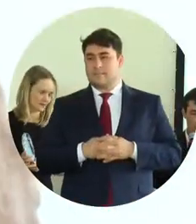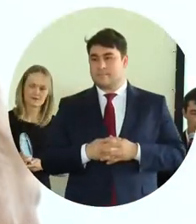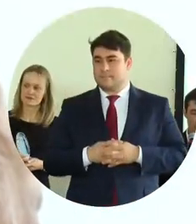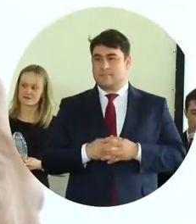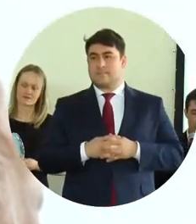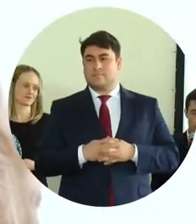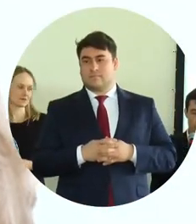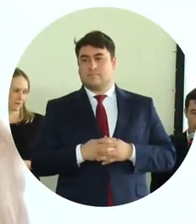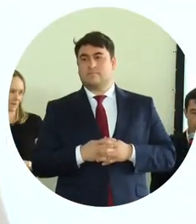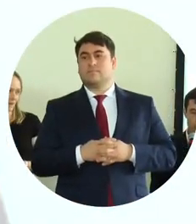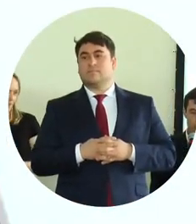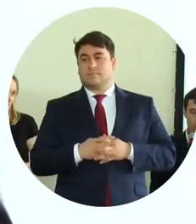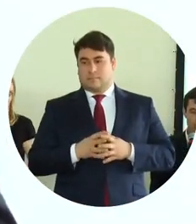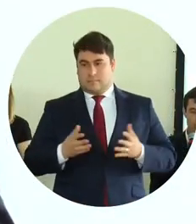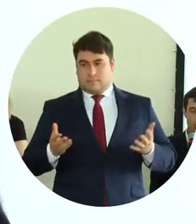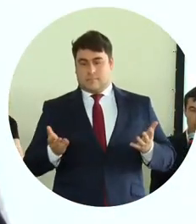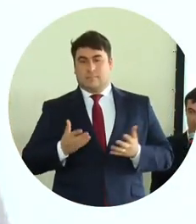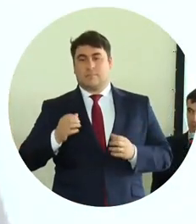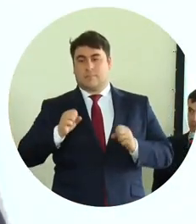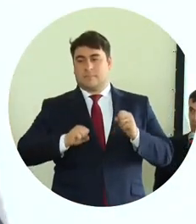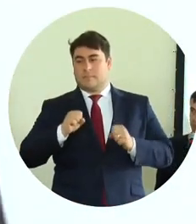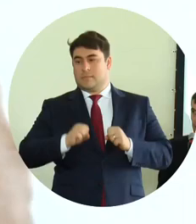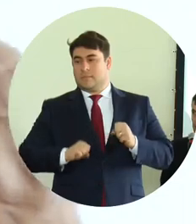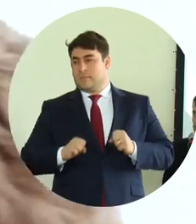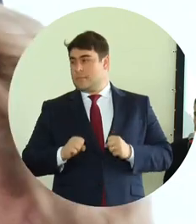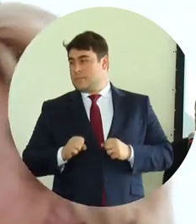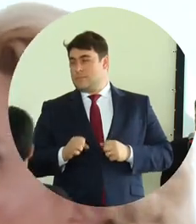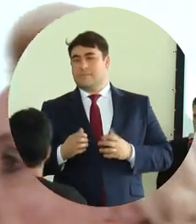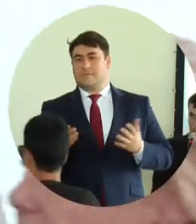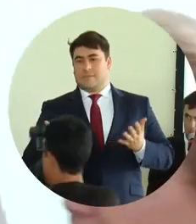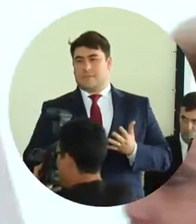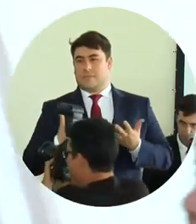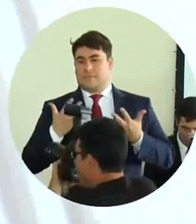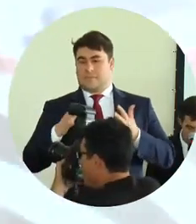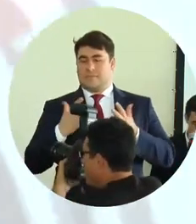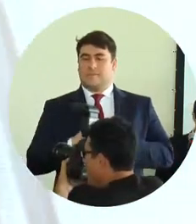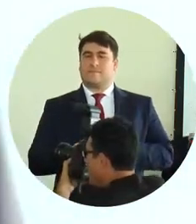Então convidamos a empresa do Senac SP a fazer uma breve saudação.